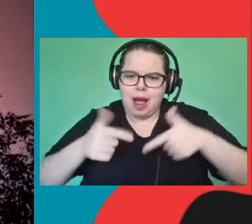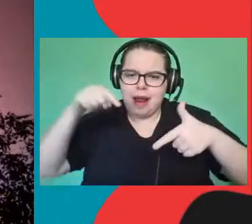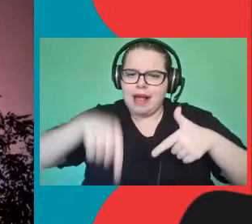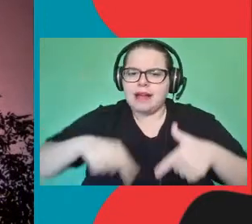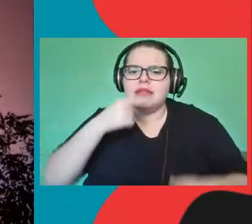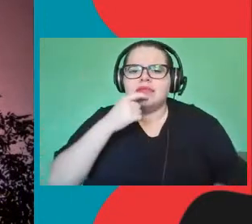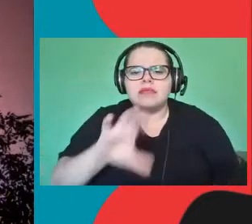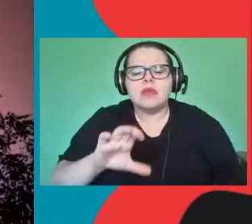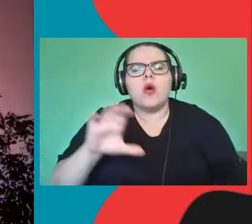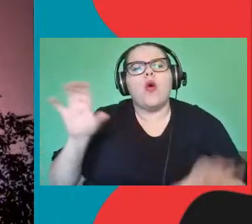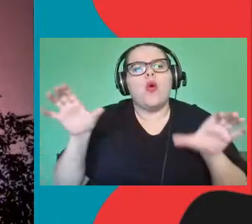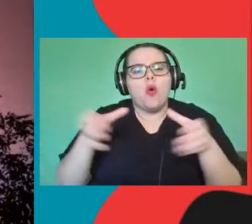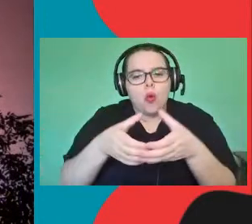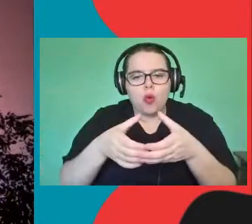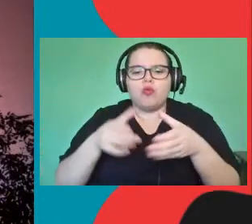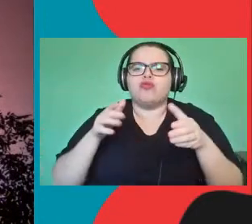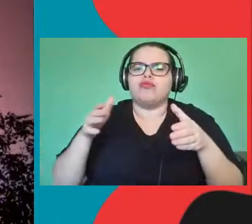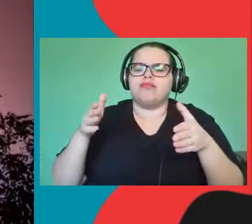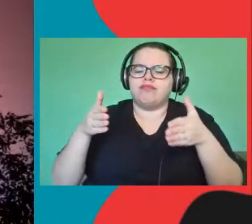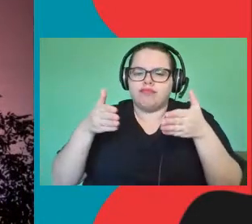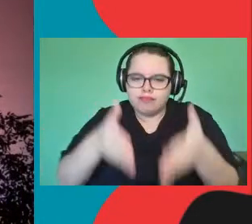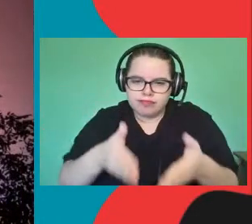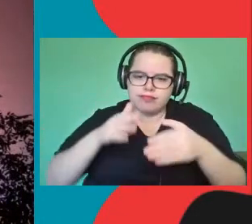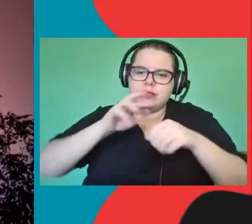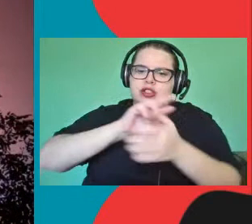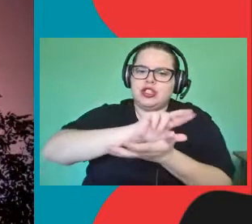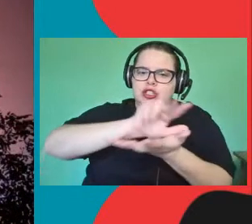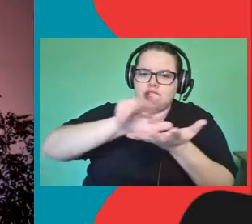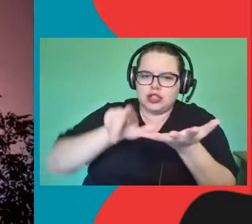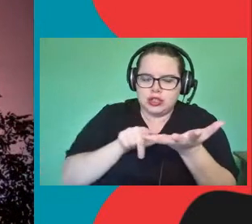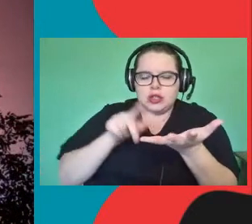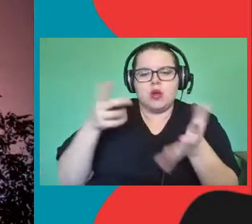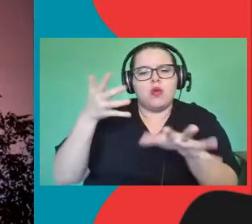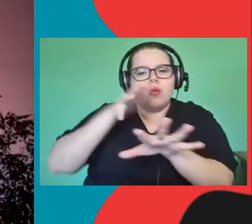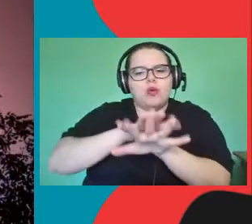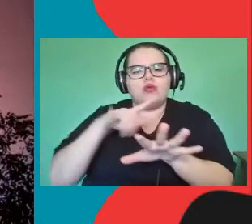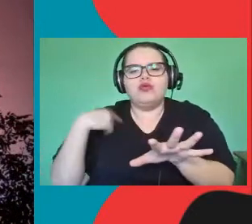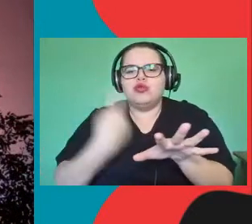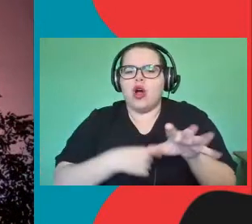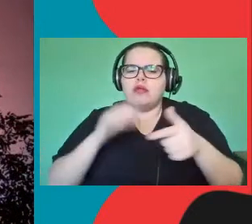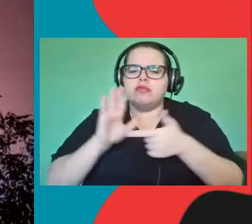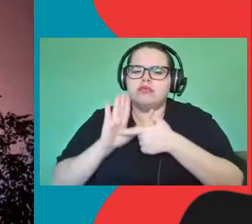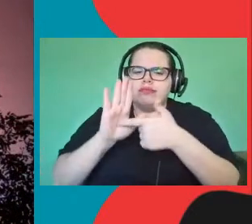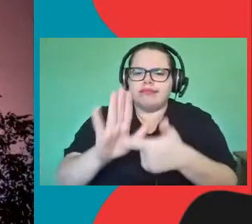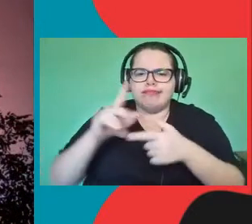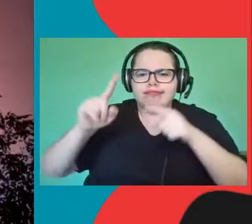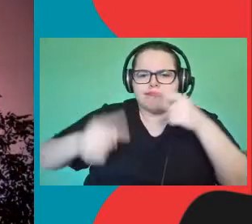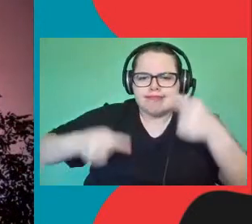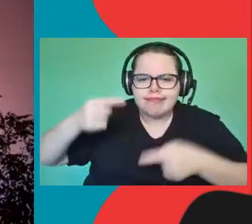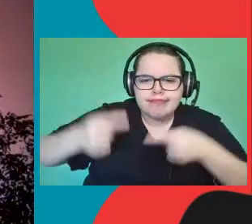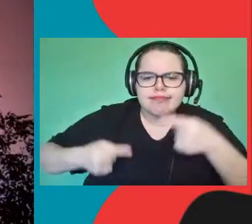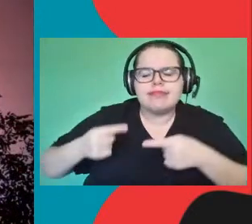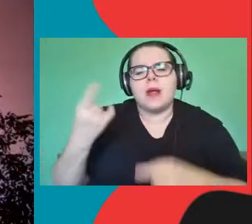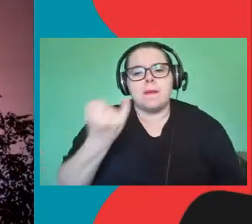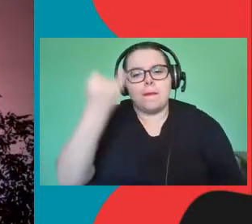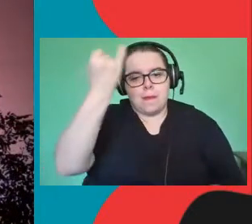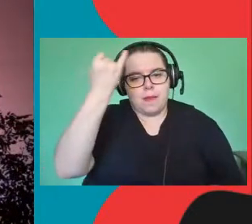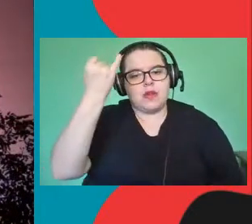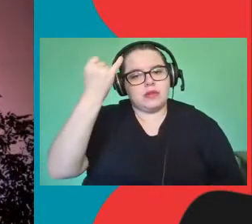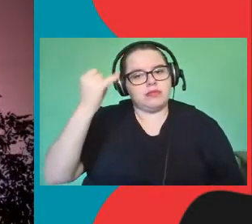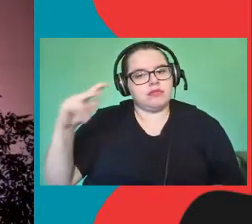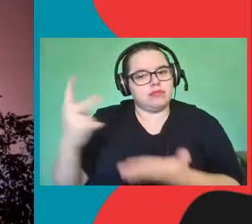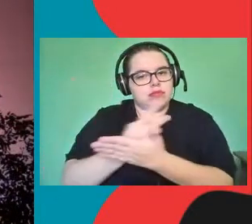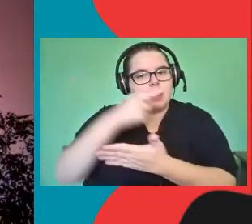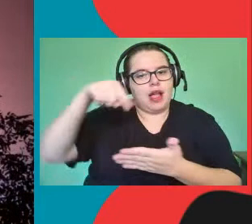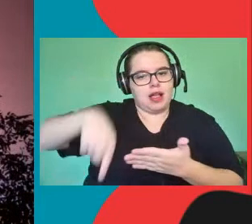Ele faz parte do grupo de comitê de diversidade e inclusão e a gente questiona muitas pautas importantes que acontecem aqui e no